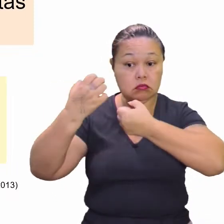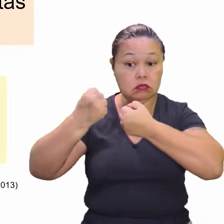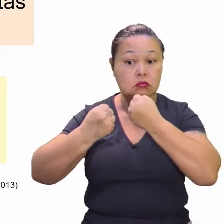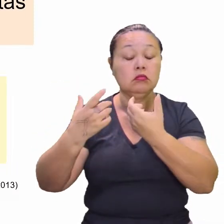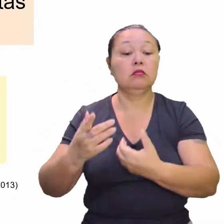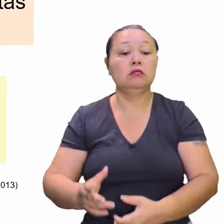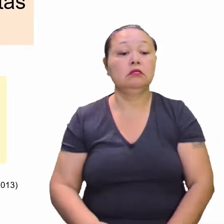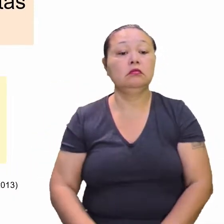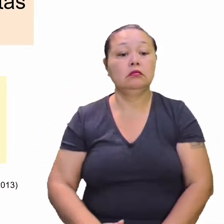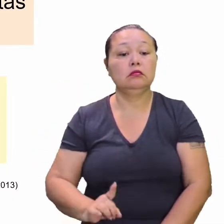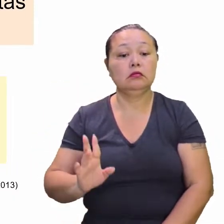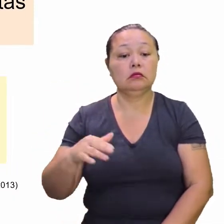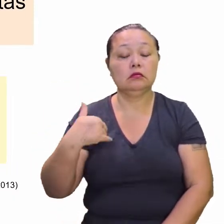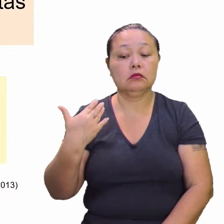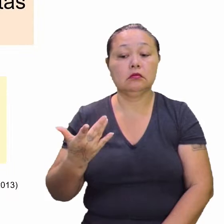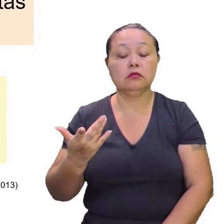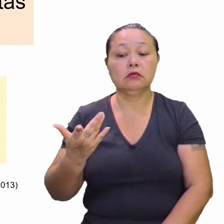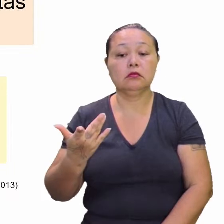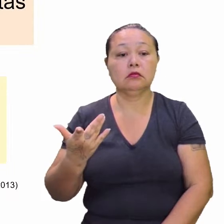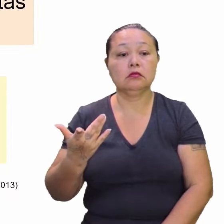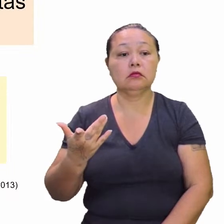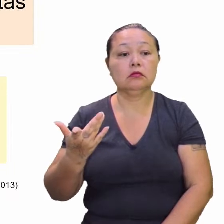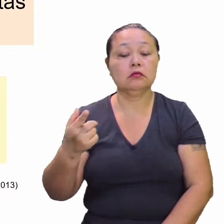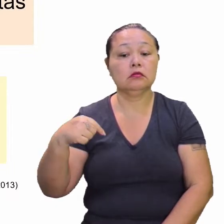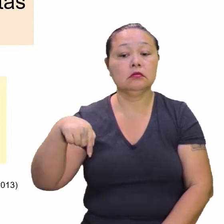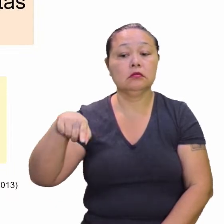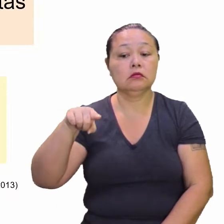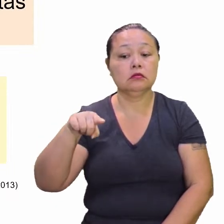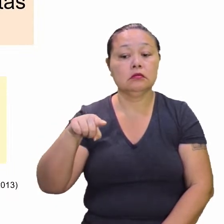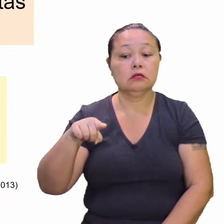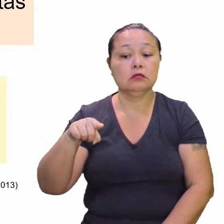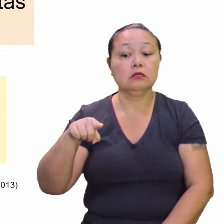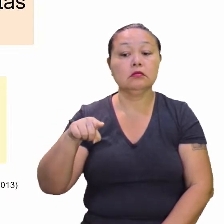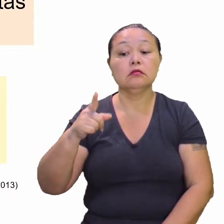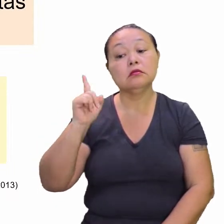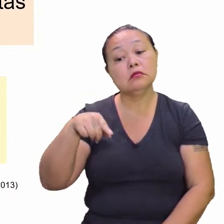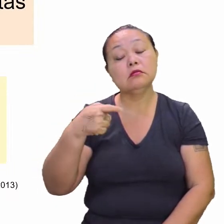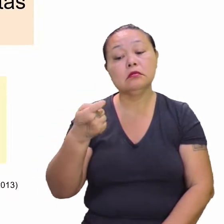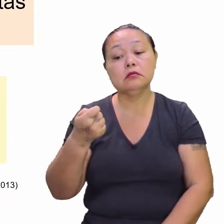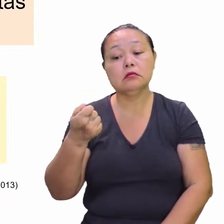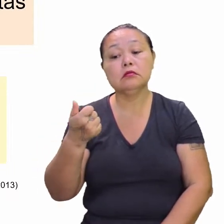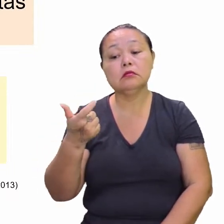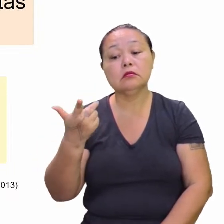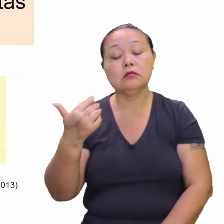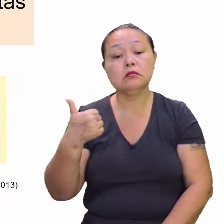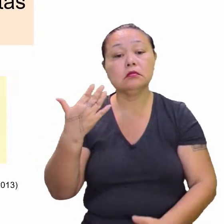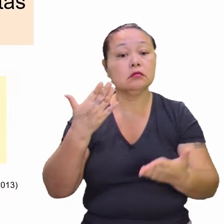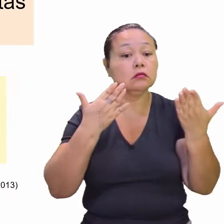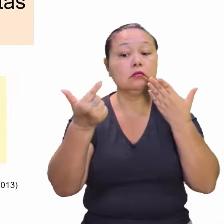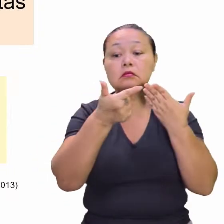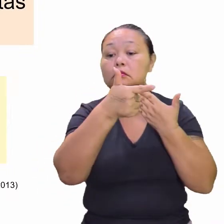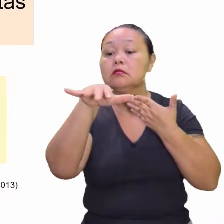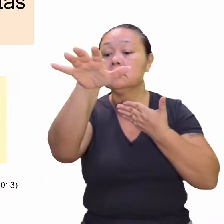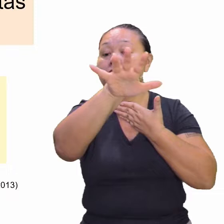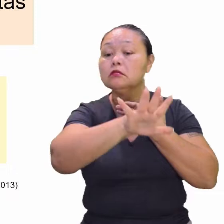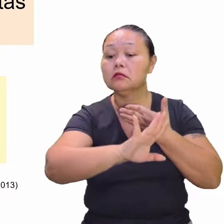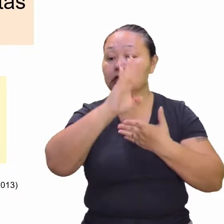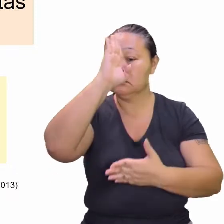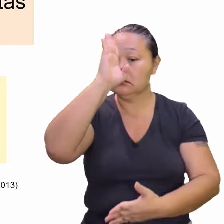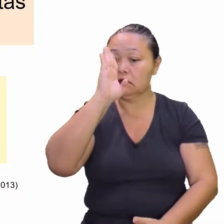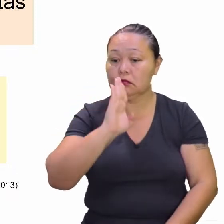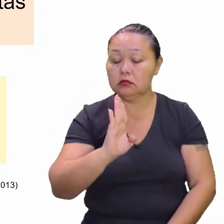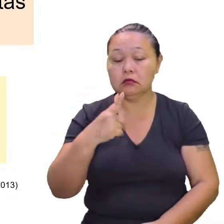professor. Então, mesmo sendo a gente achando que é muito, ele é pouco, né? É pouco se comparado com outras regiões do